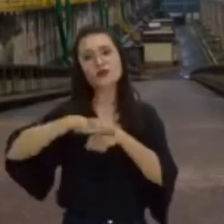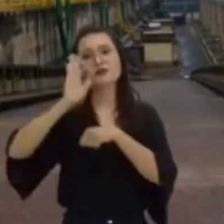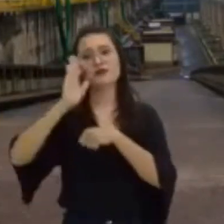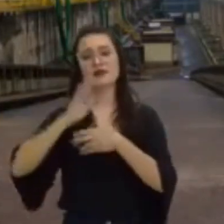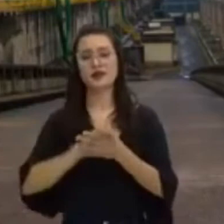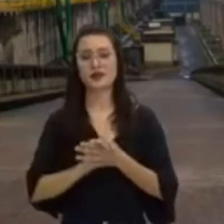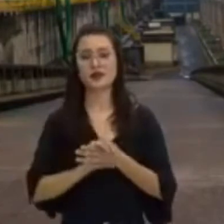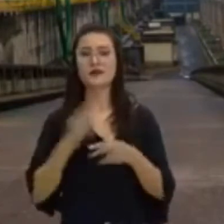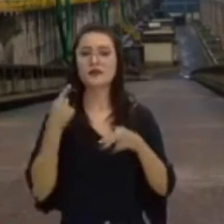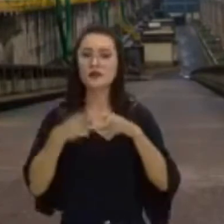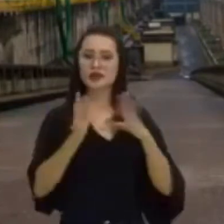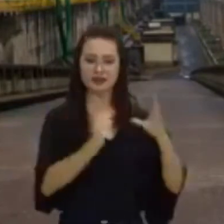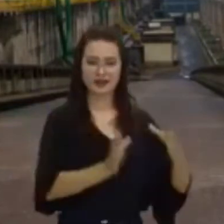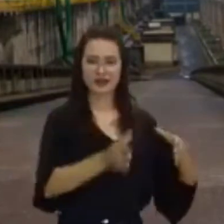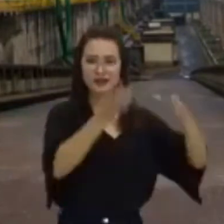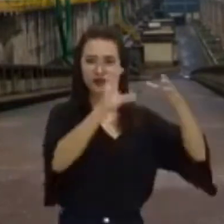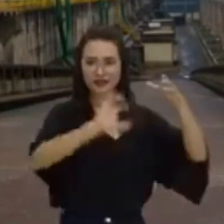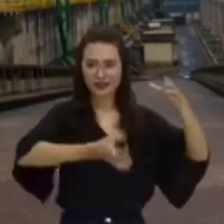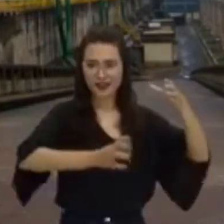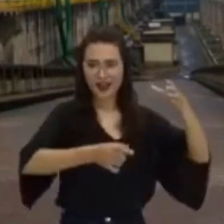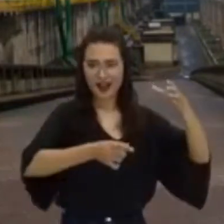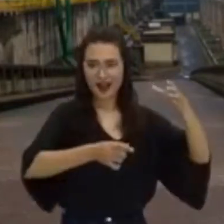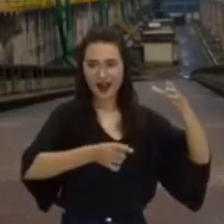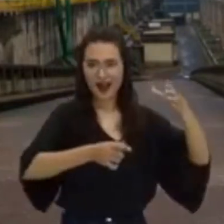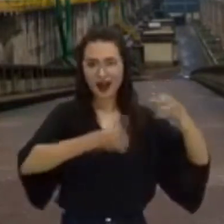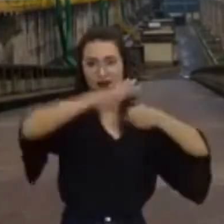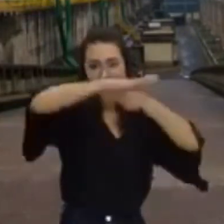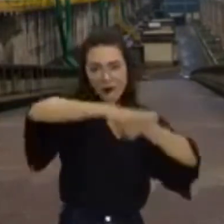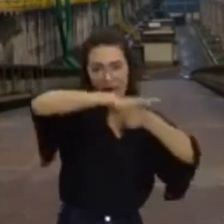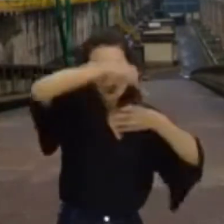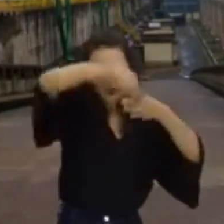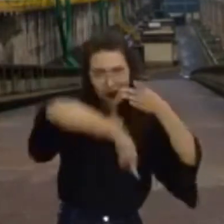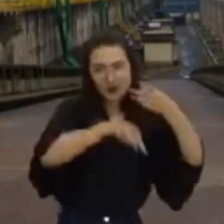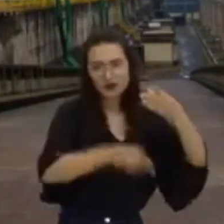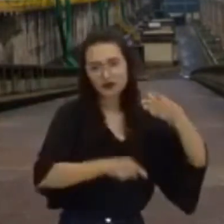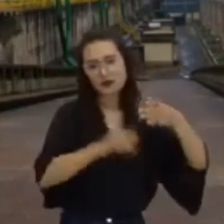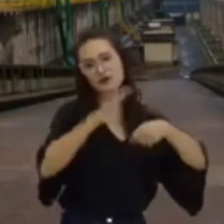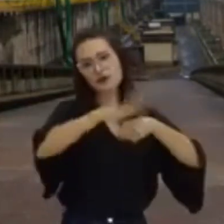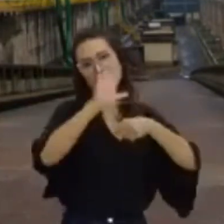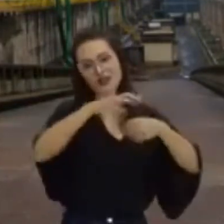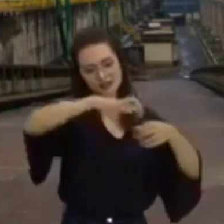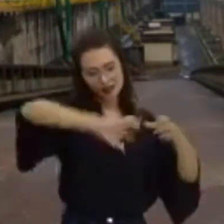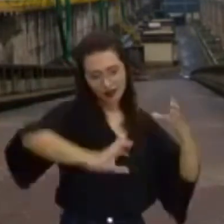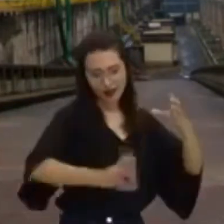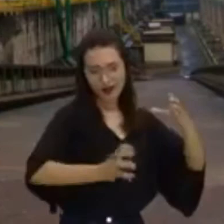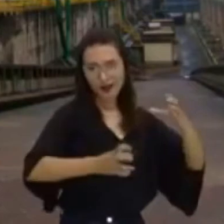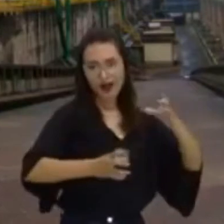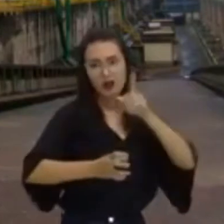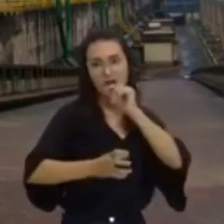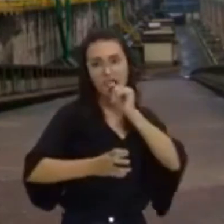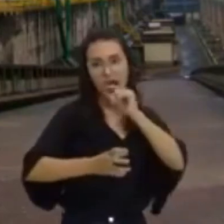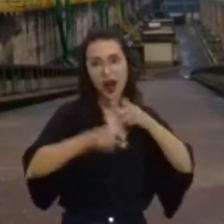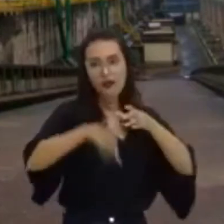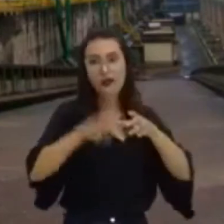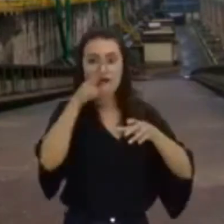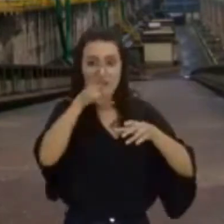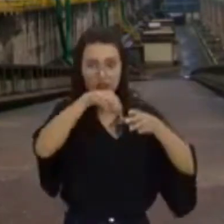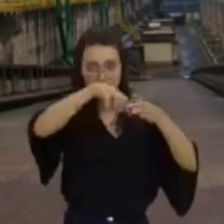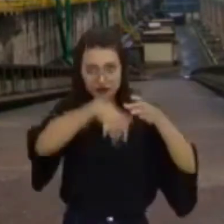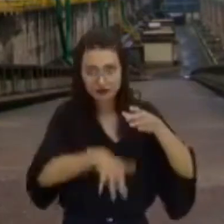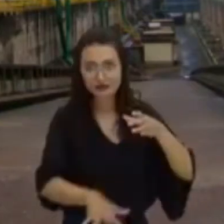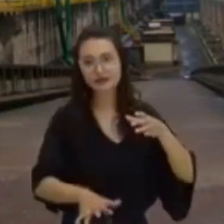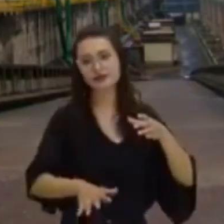está a torneirinha, porque é lá que vai ser a pressão maior. Isso se chama o quê? Princípio de Stevens. E é justamente por isso